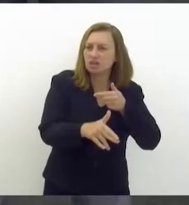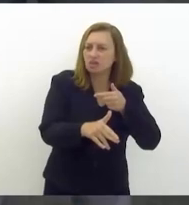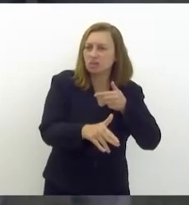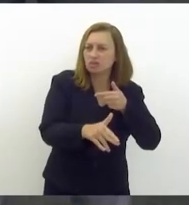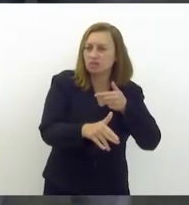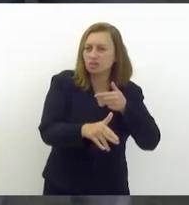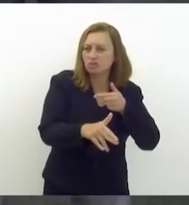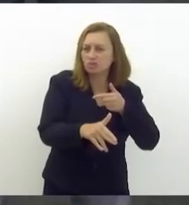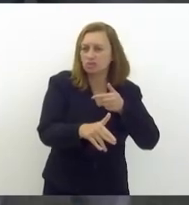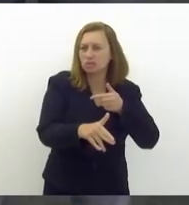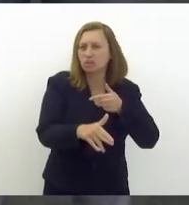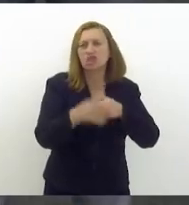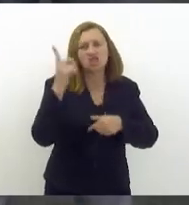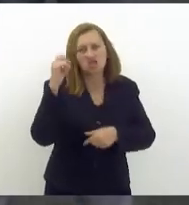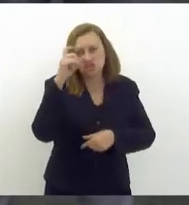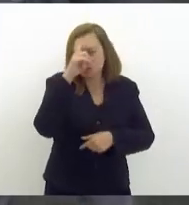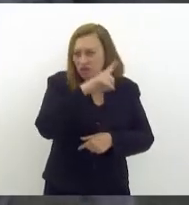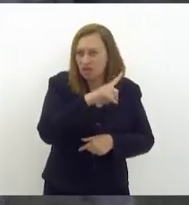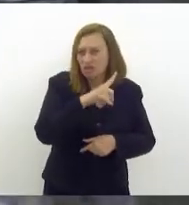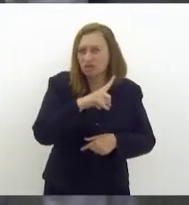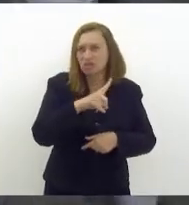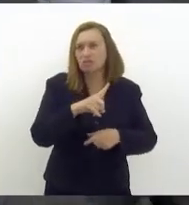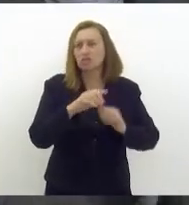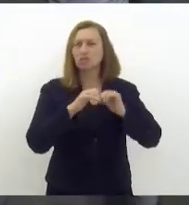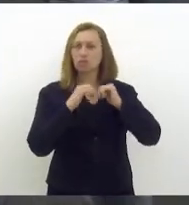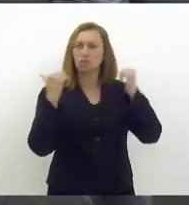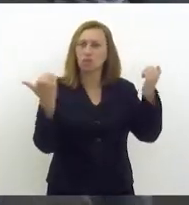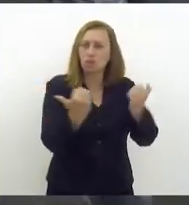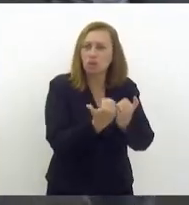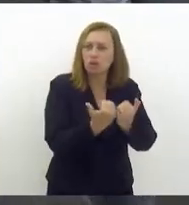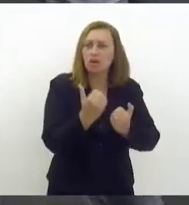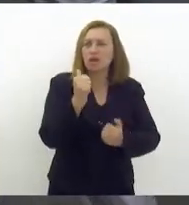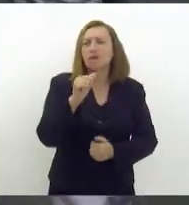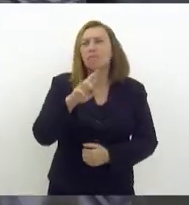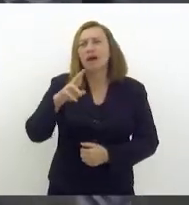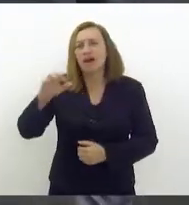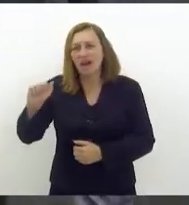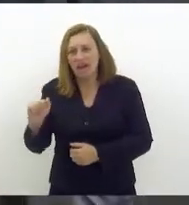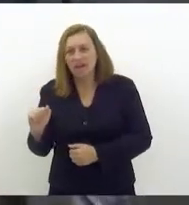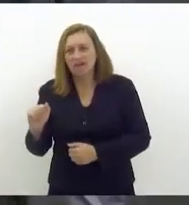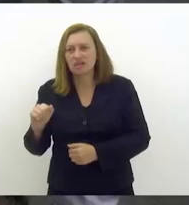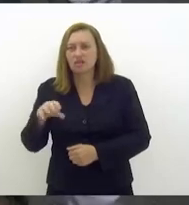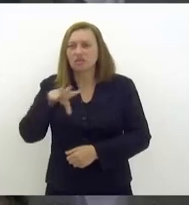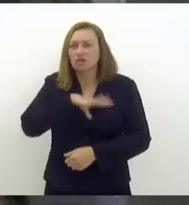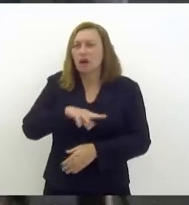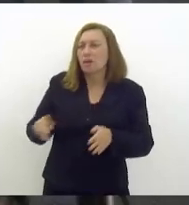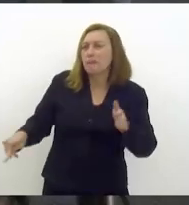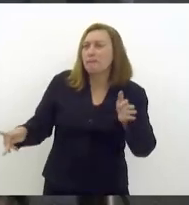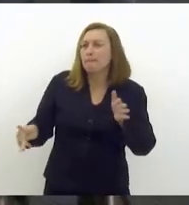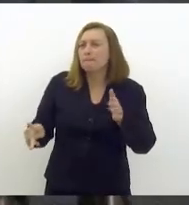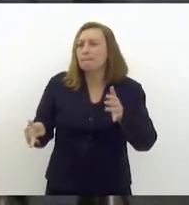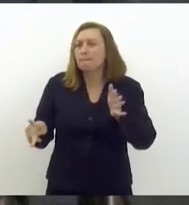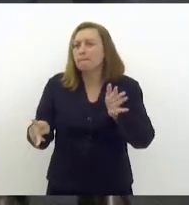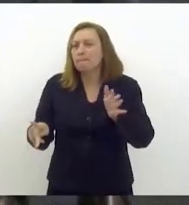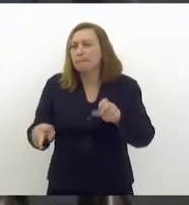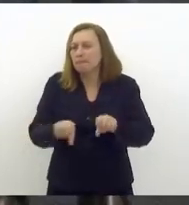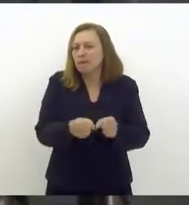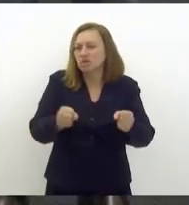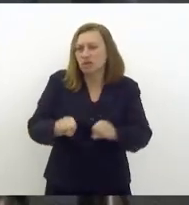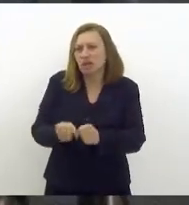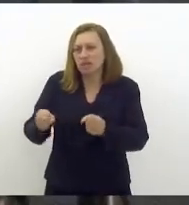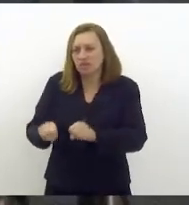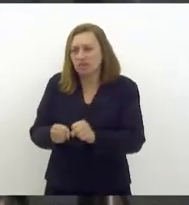isso Vasco São Januário e barreira do Vasco são patrimônios do povo